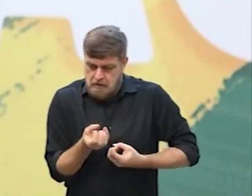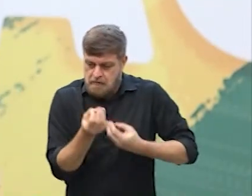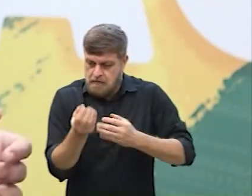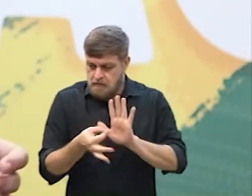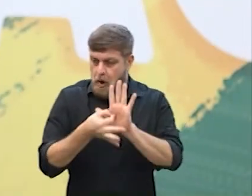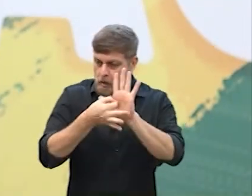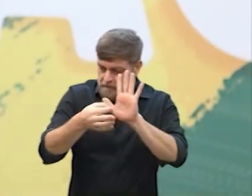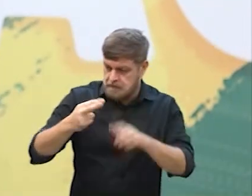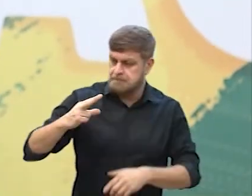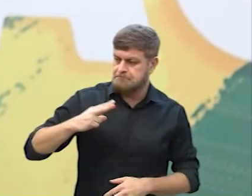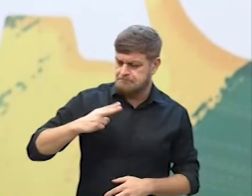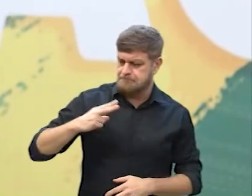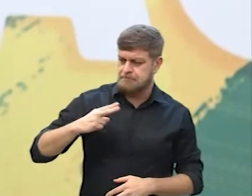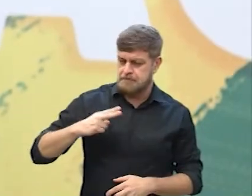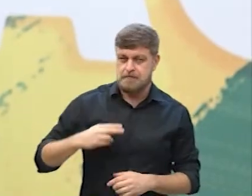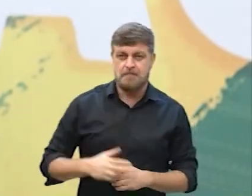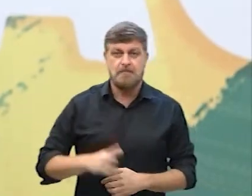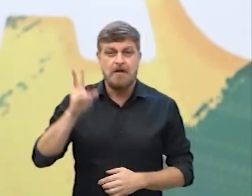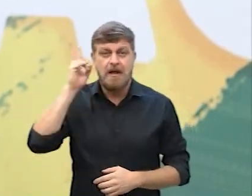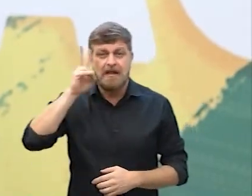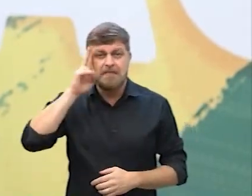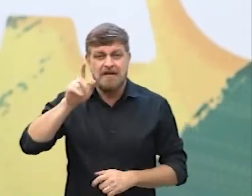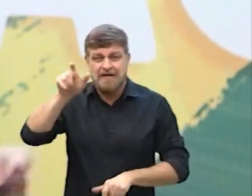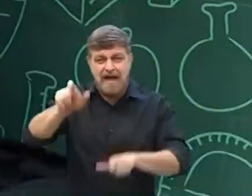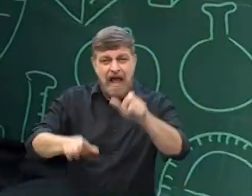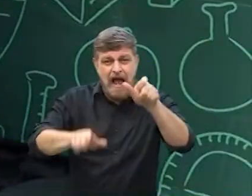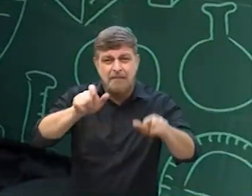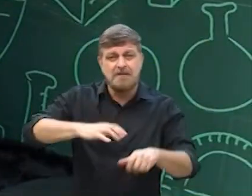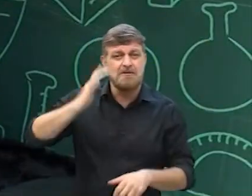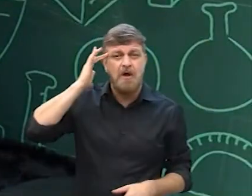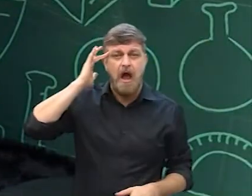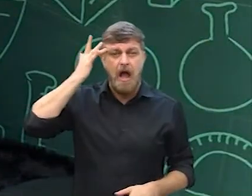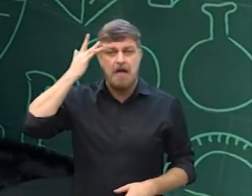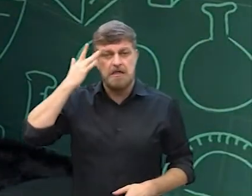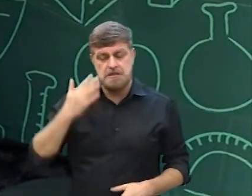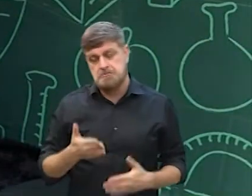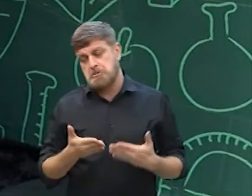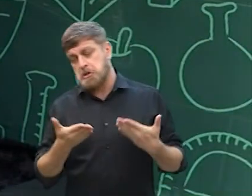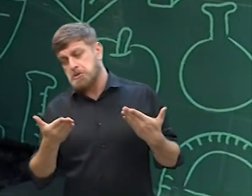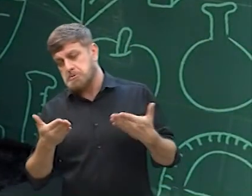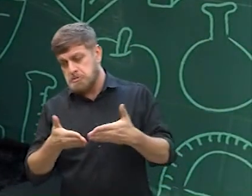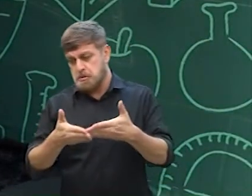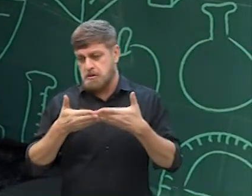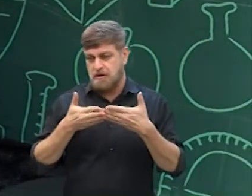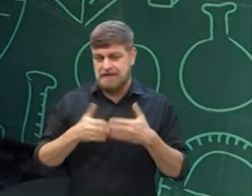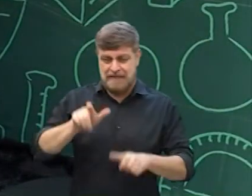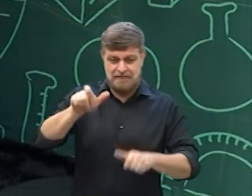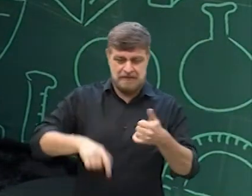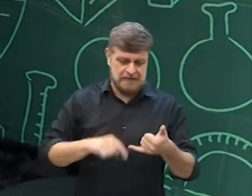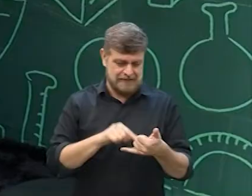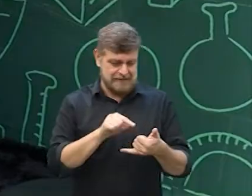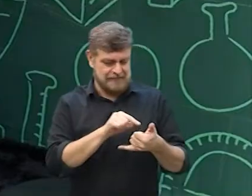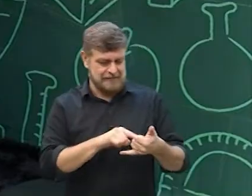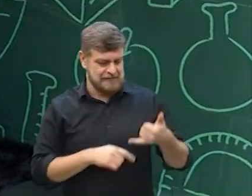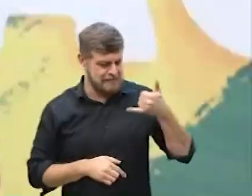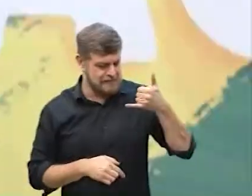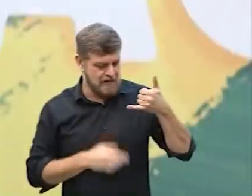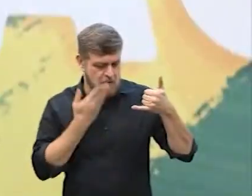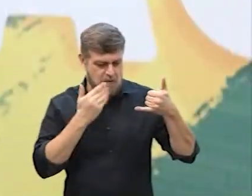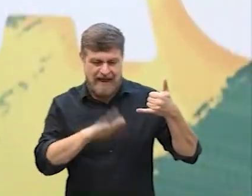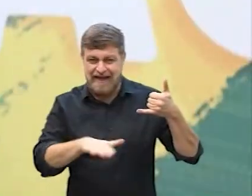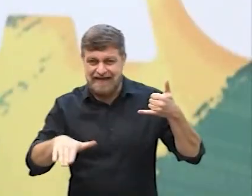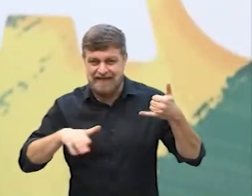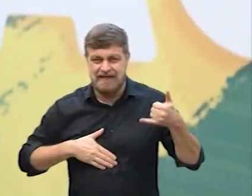ponto de vista, lembrando que muita gente hoje acha que, puxa vida, todo mundo tem celular, todas as crianças,